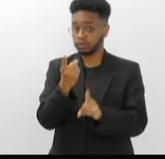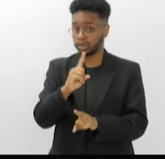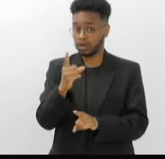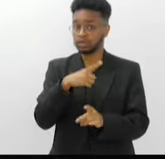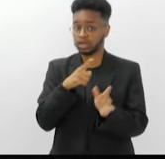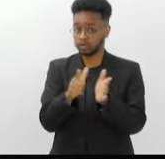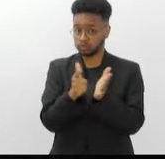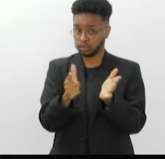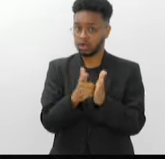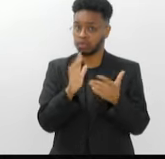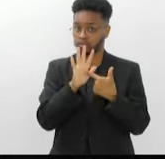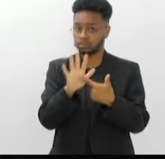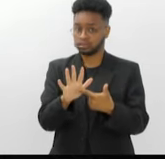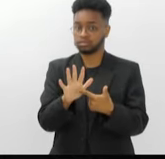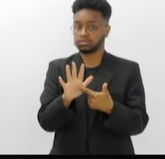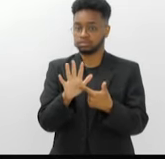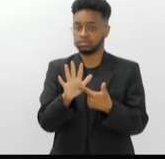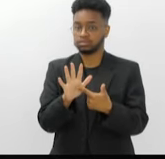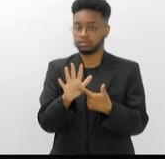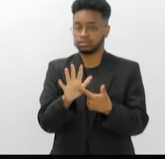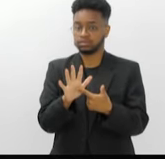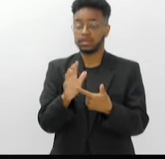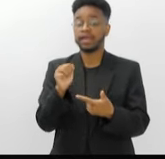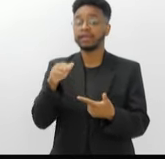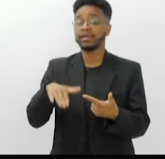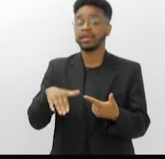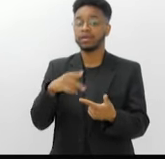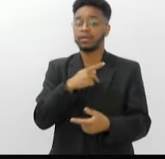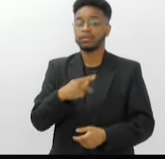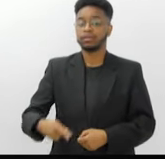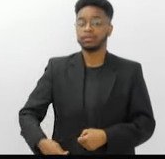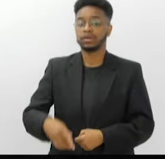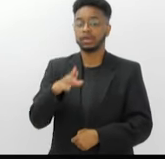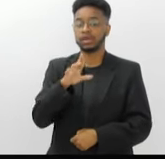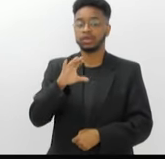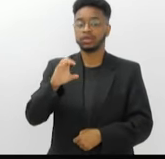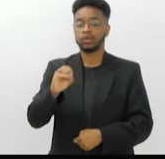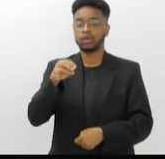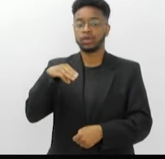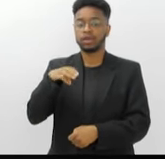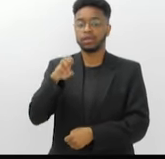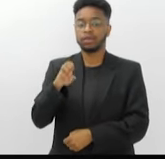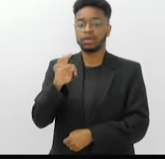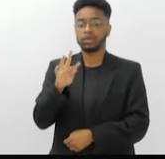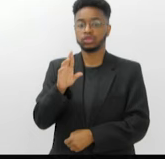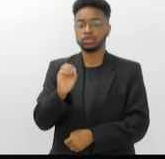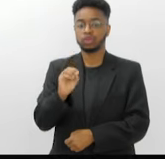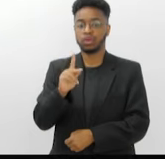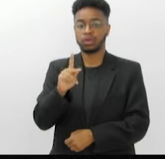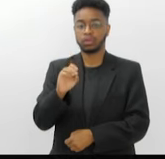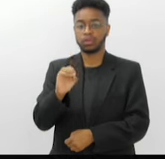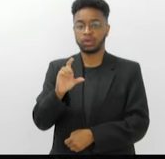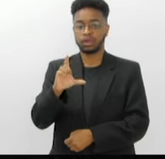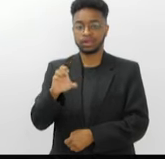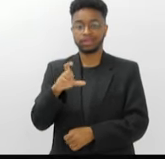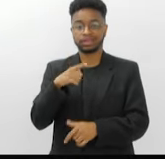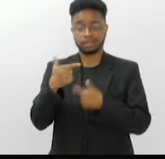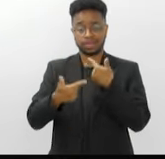escrito lá no Correio da Manhã. É o presidente do Rio Metrópole. É subordinado ao governador.